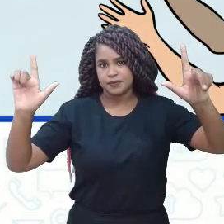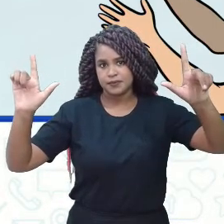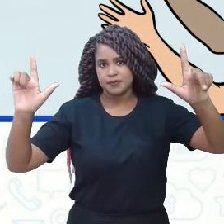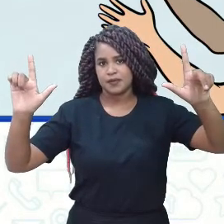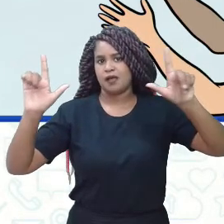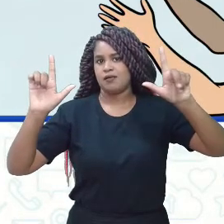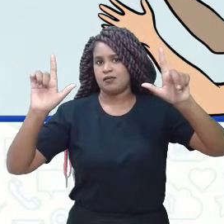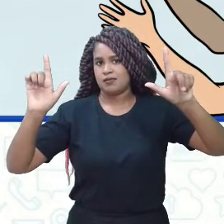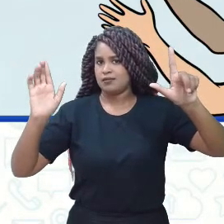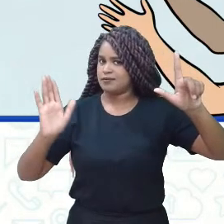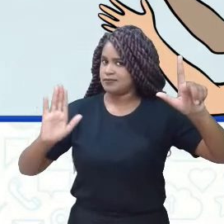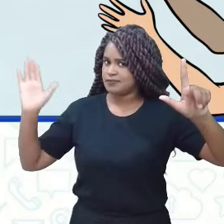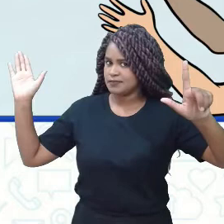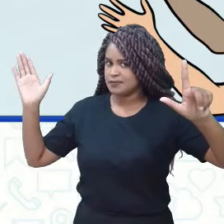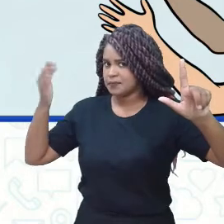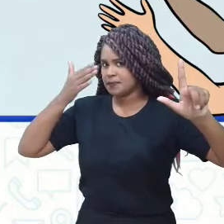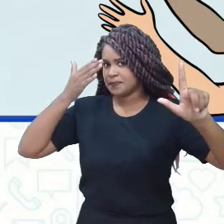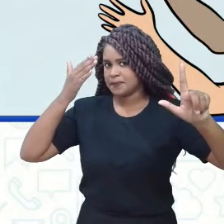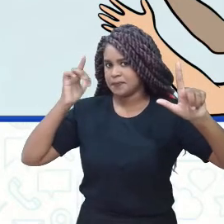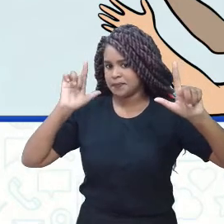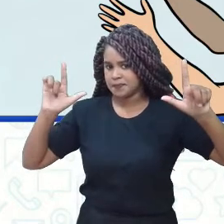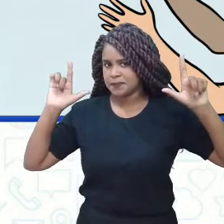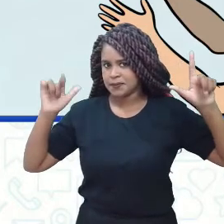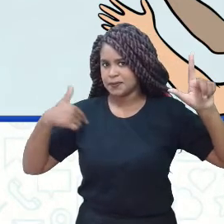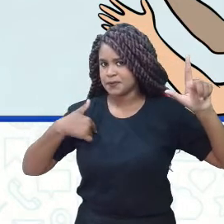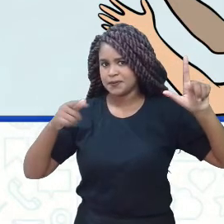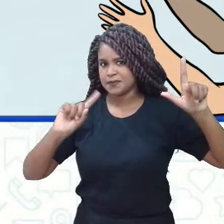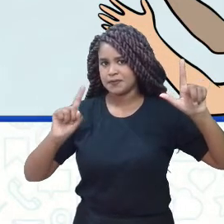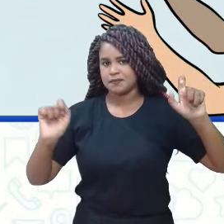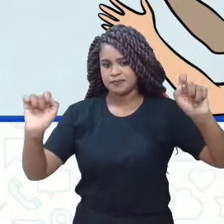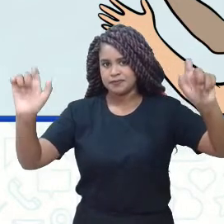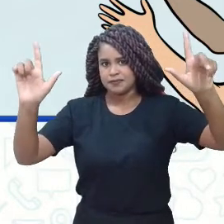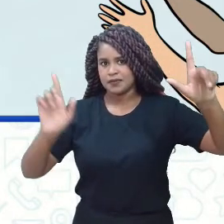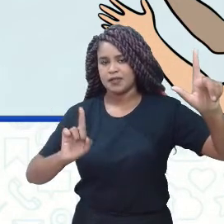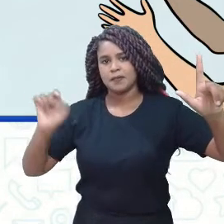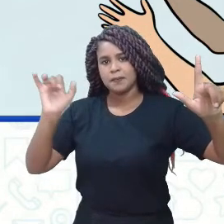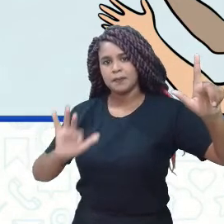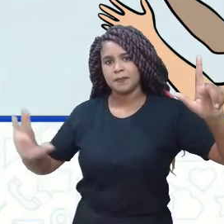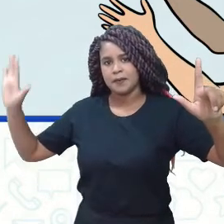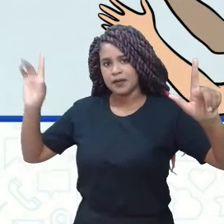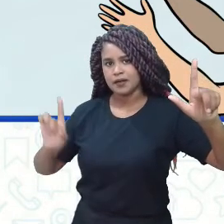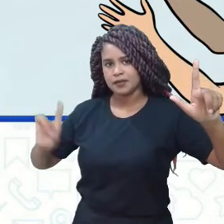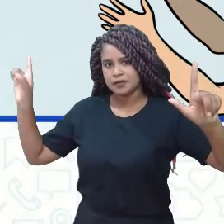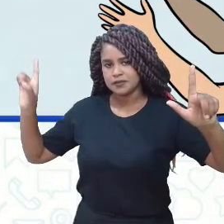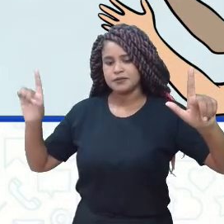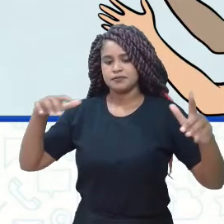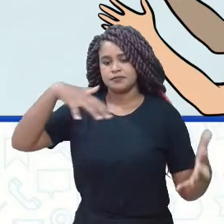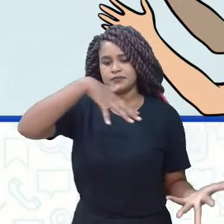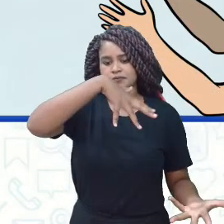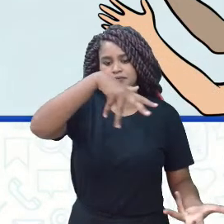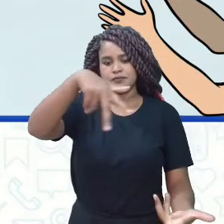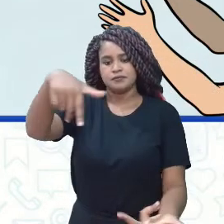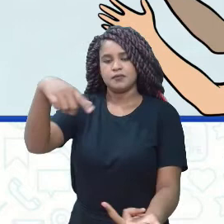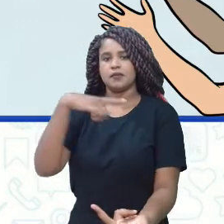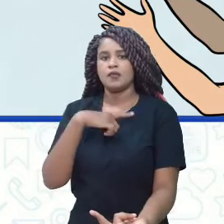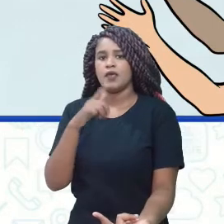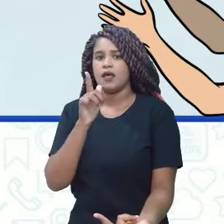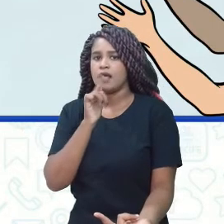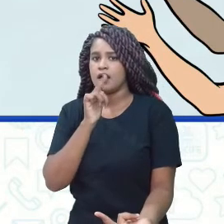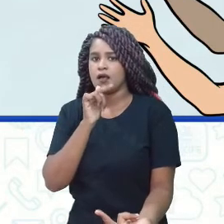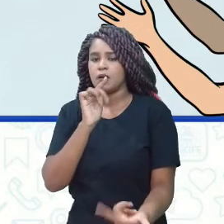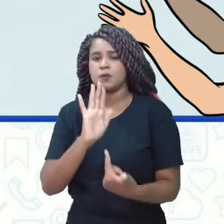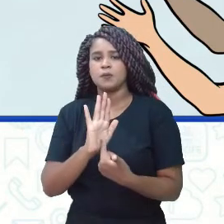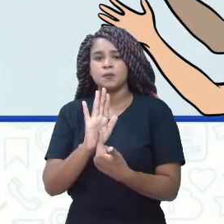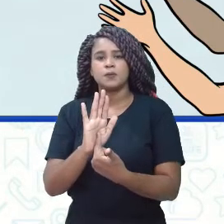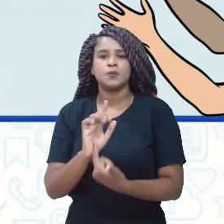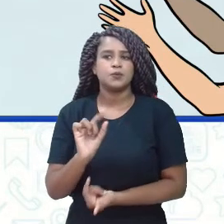a imagem na tela. Nós temos aí o que? O nosso queridíssimo planeta Água e lá com aquela queridíssima torneira,